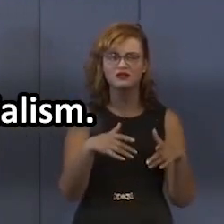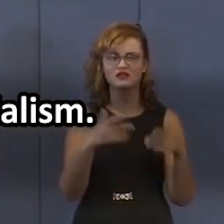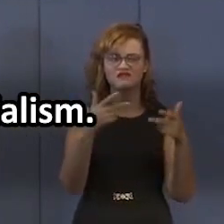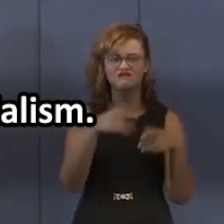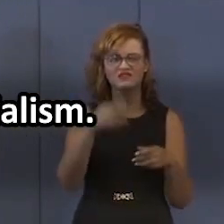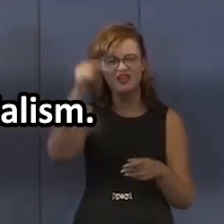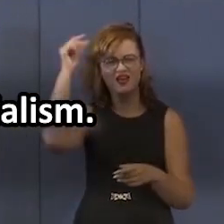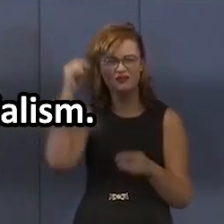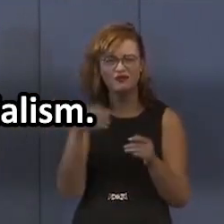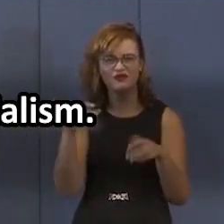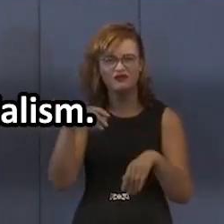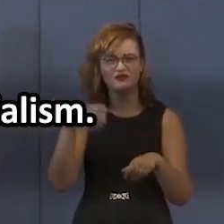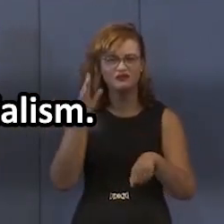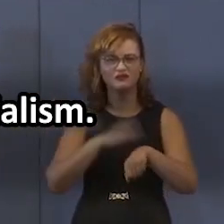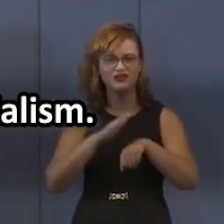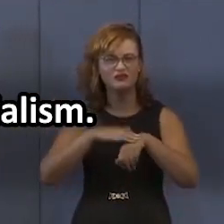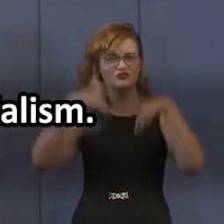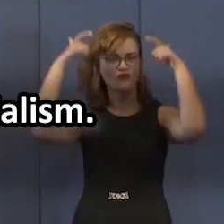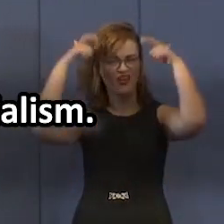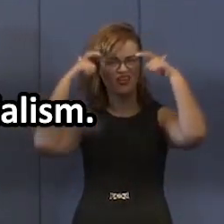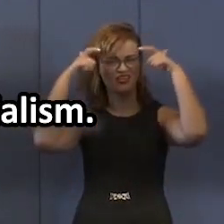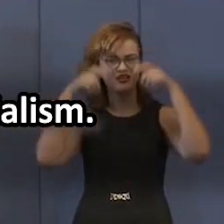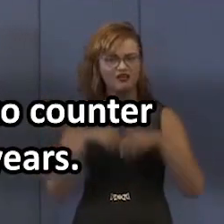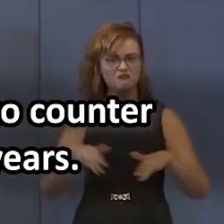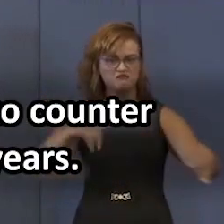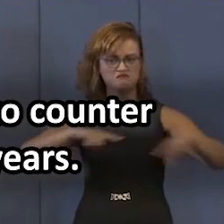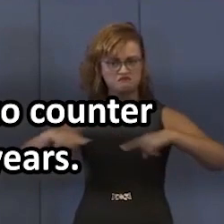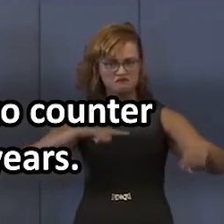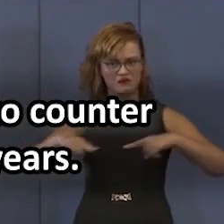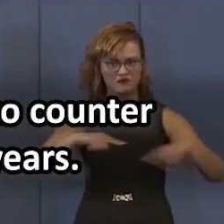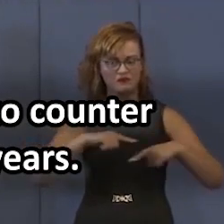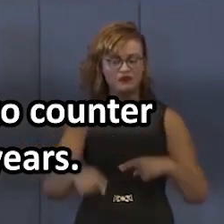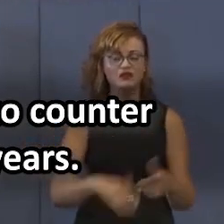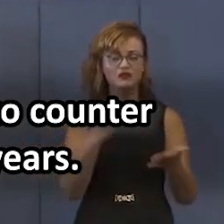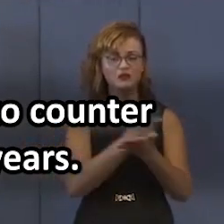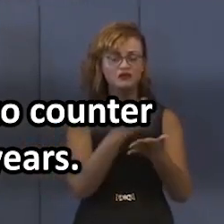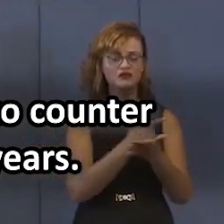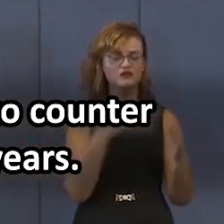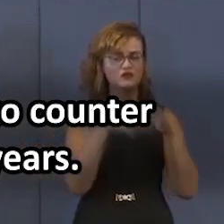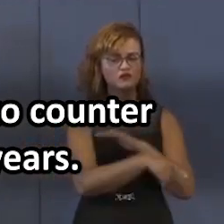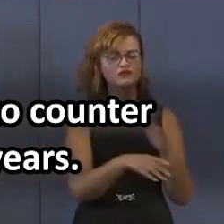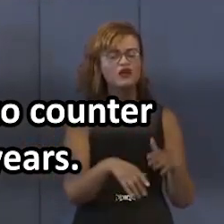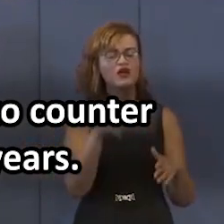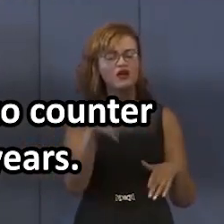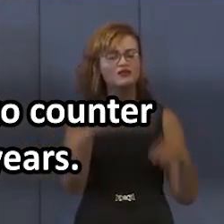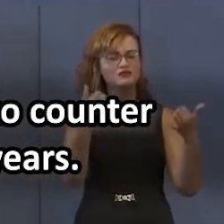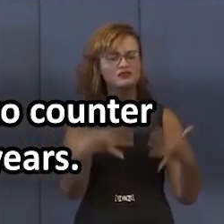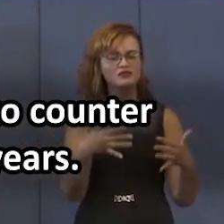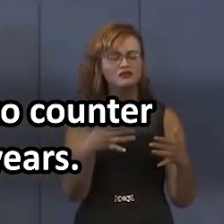trabalhar com o conceito de imperialismo. E o livro dele, no fundo, é justamente uma tentativa de